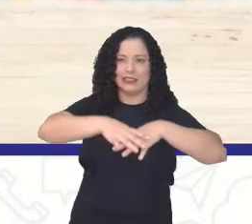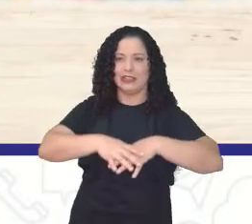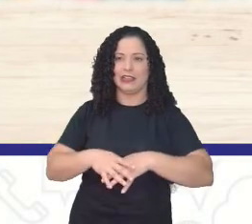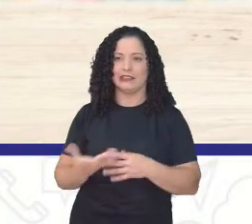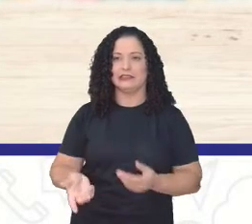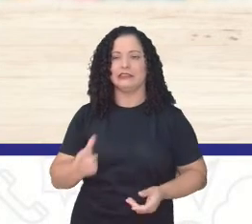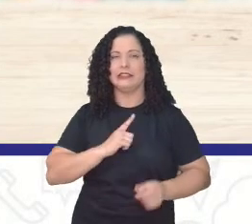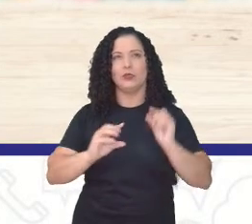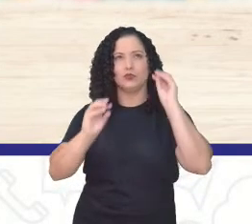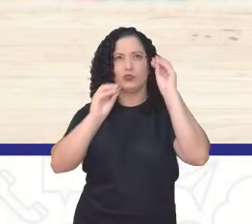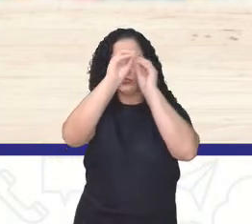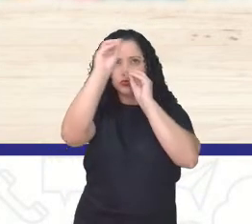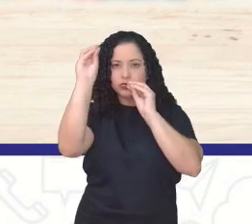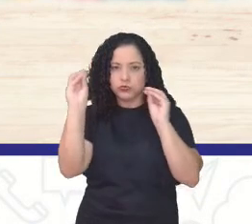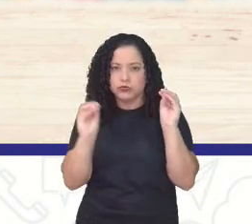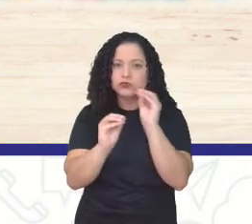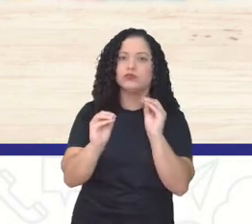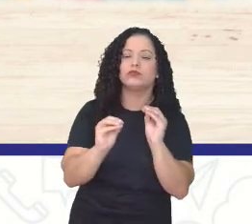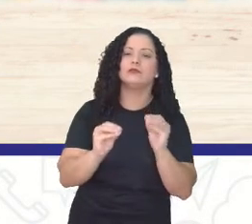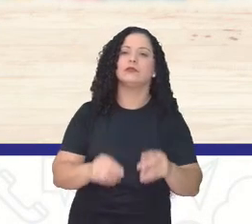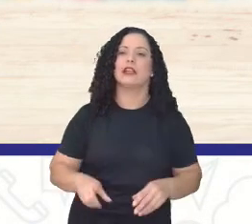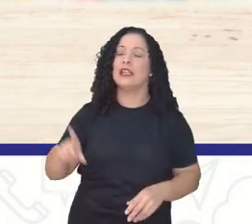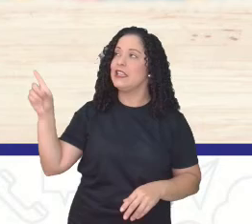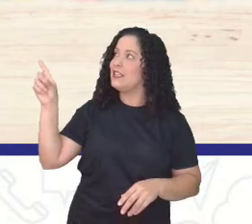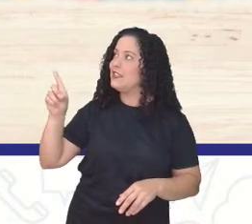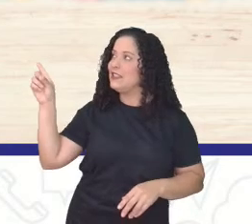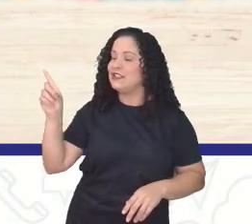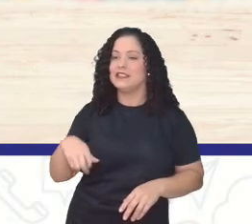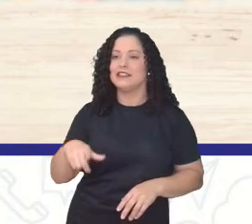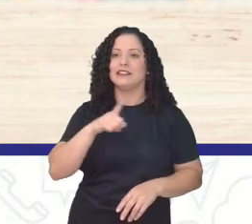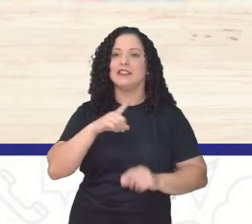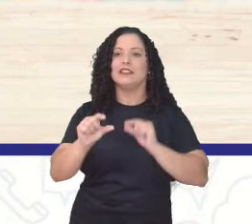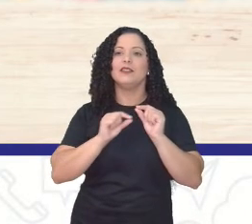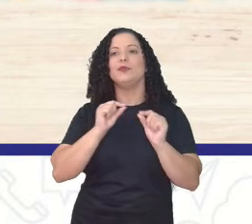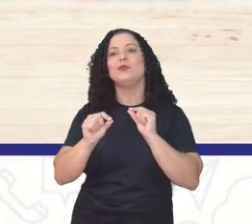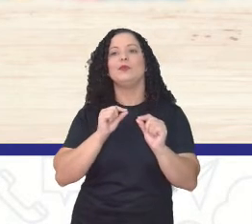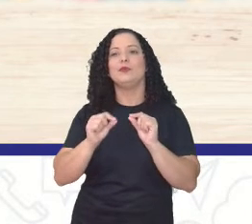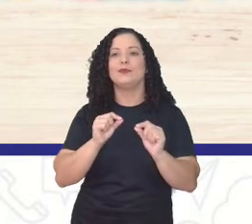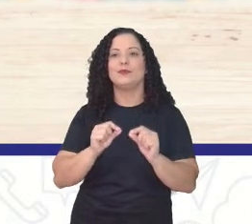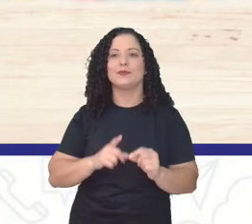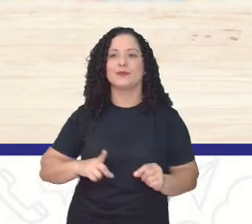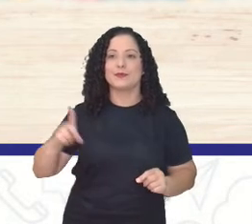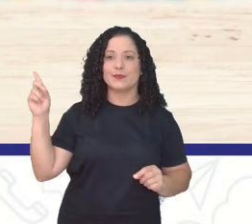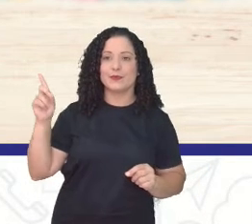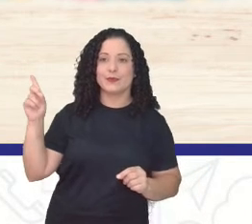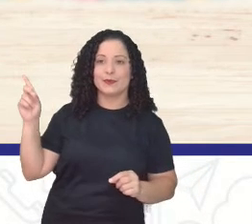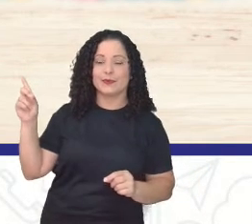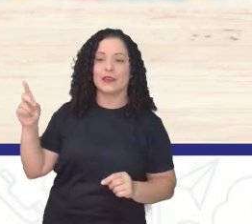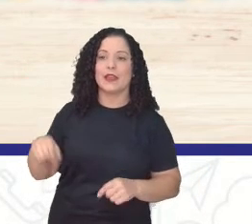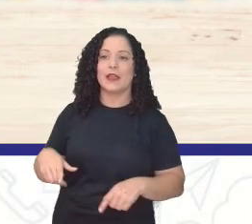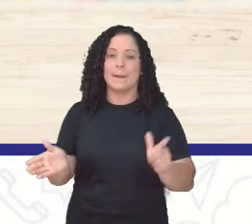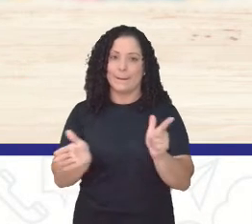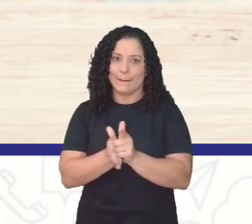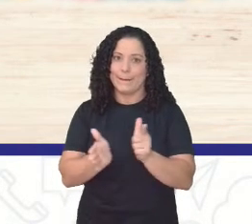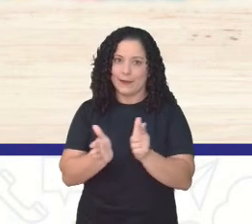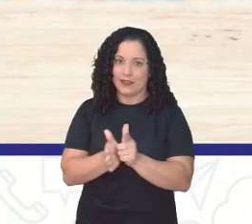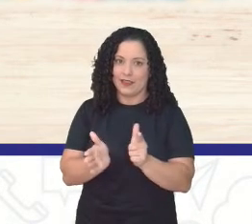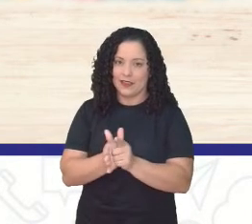esse papel aí, ó, esse aqui é um papel, certo? É um papiro,